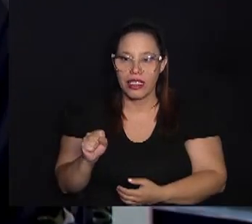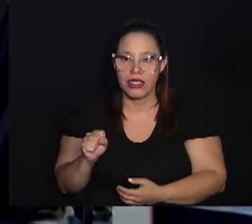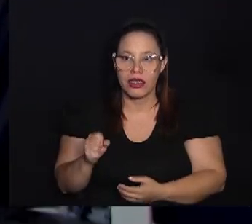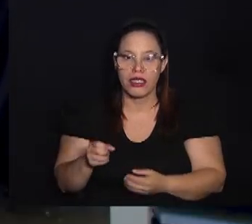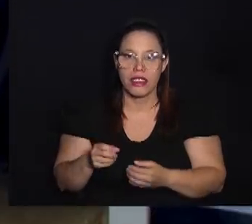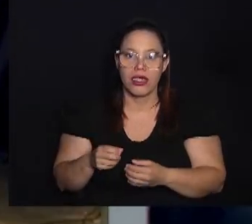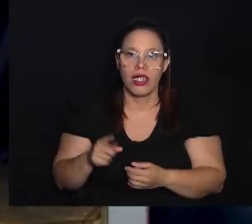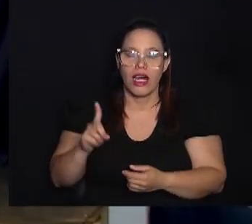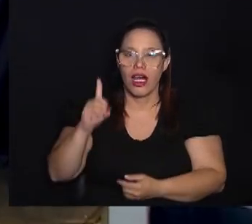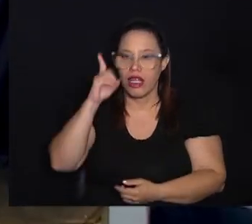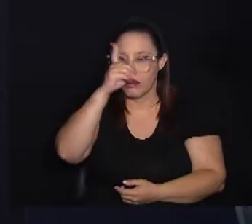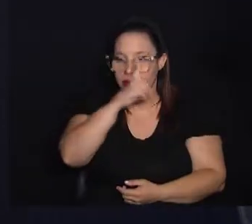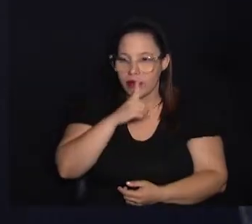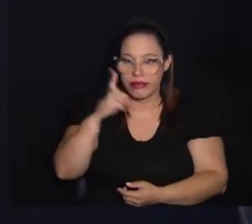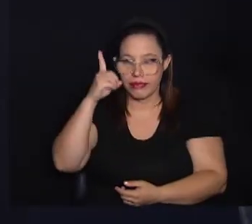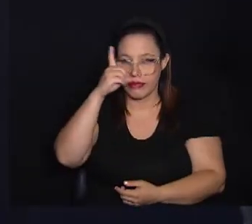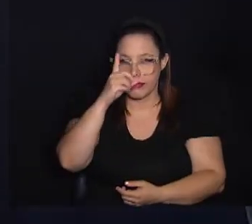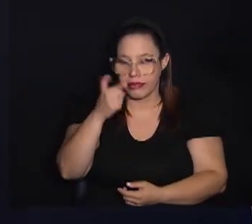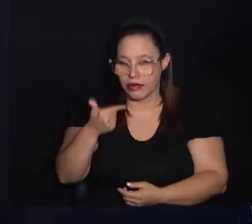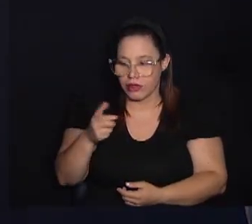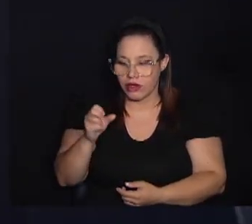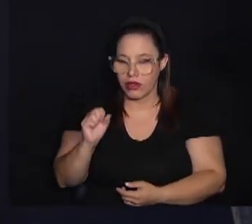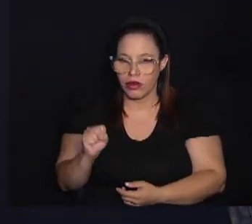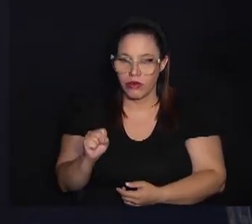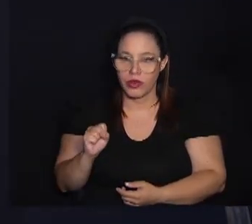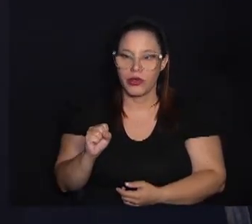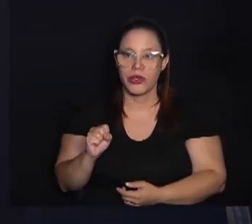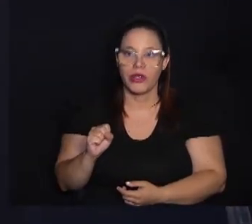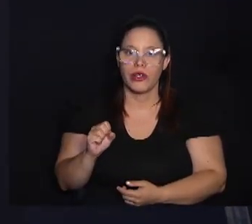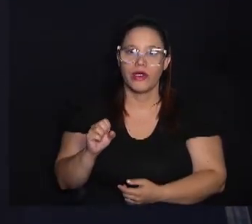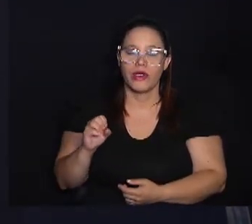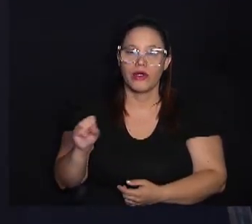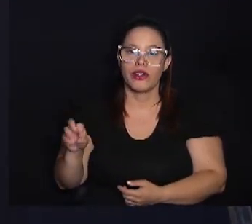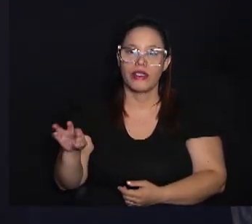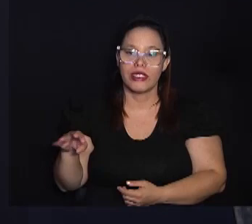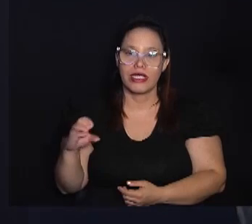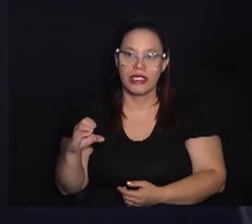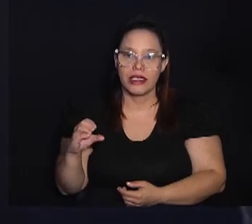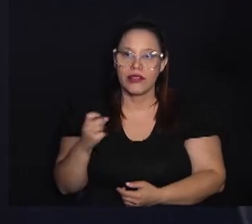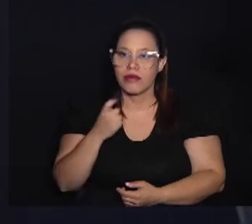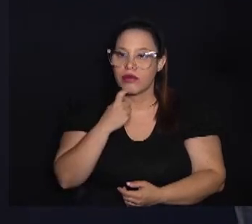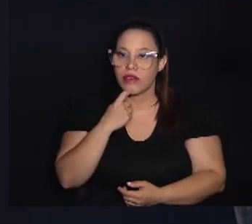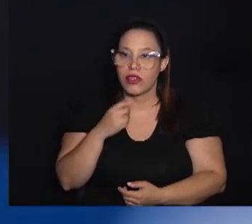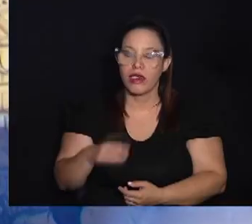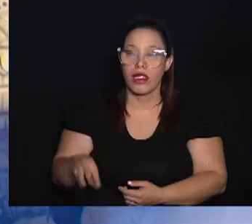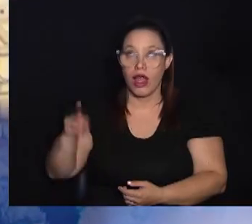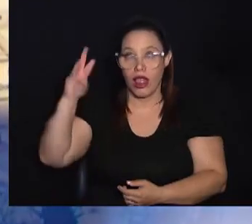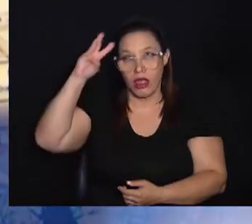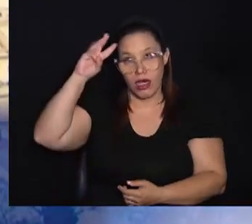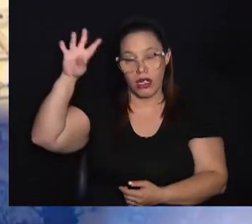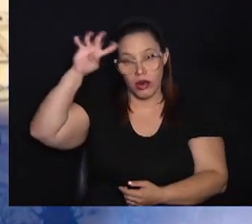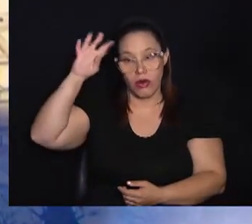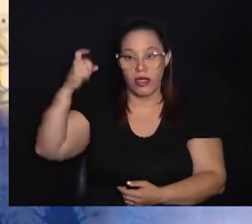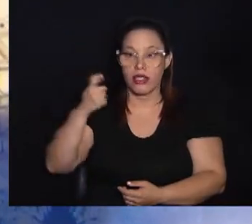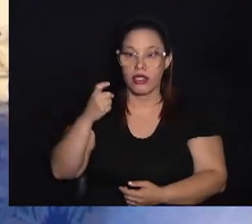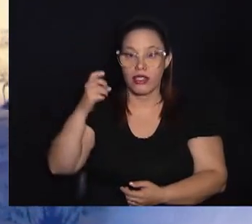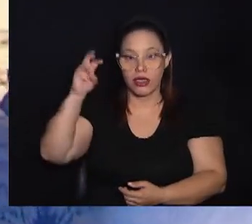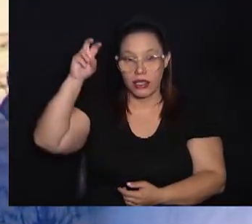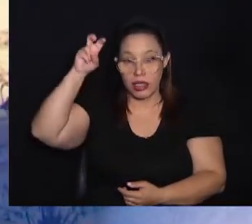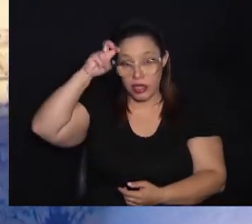até domingo, dia 28, no Sesc Campinas. Tem acontecendo terça, quarta e quinta